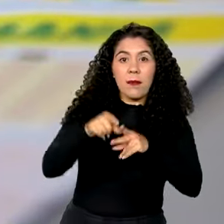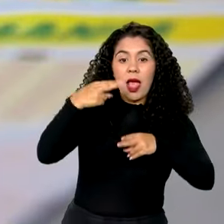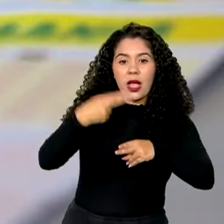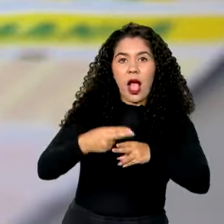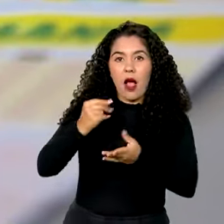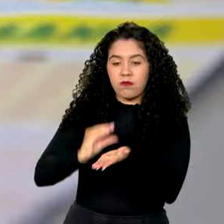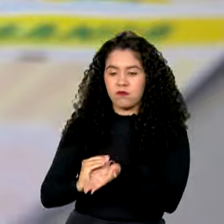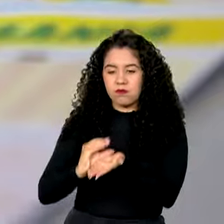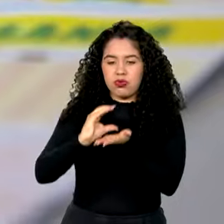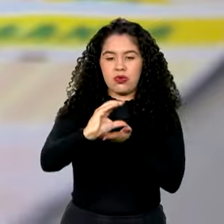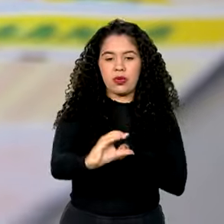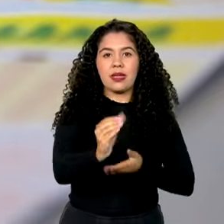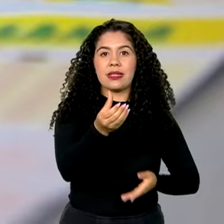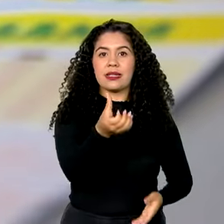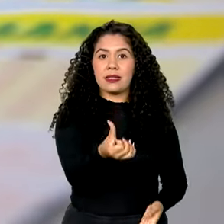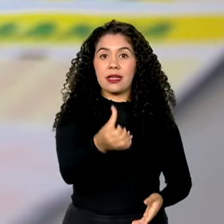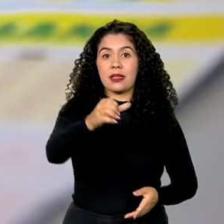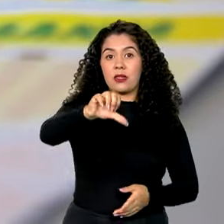de